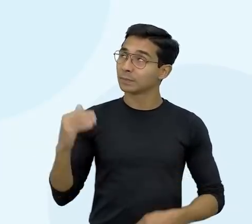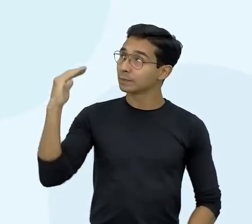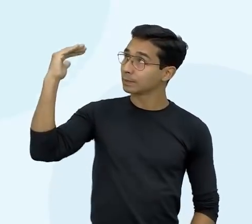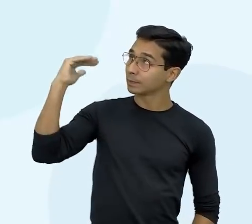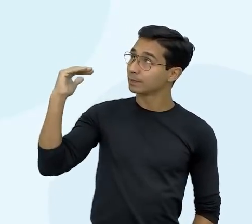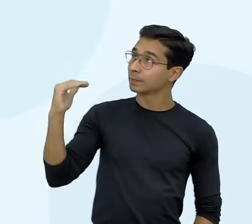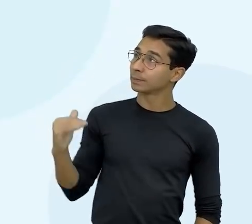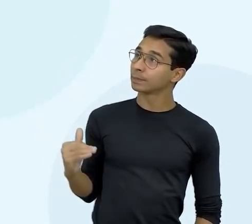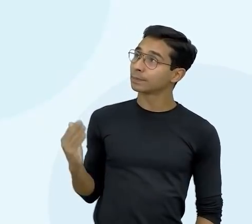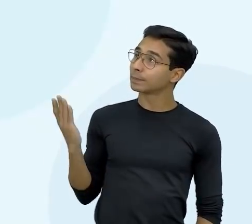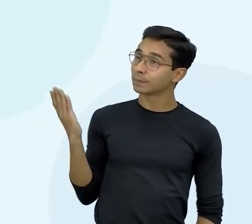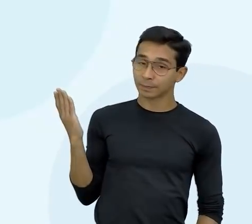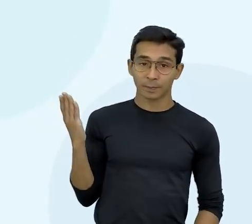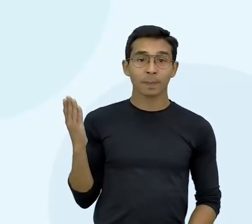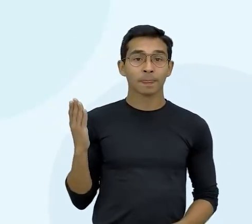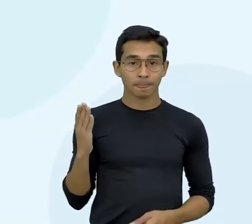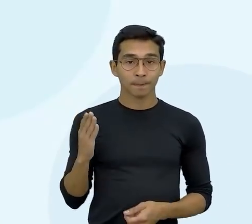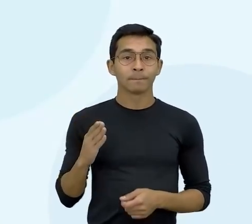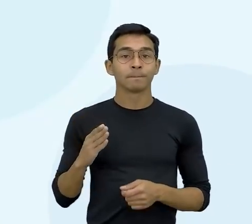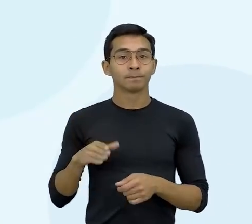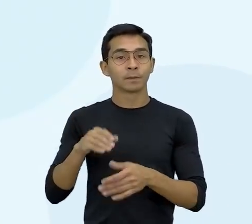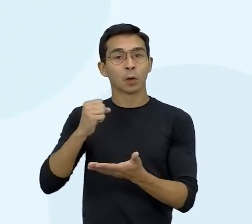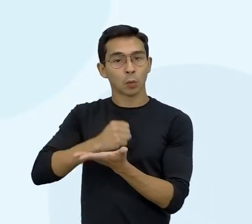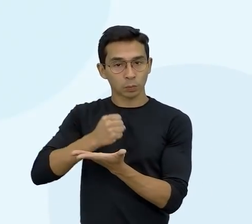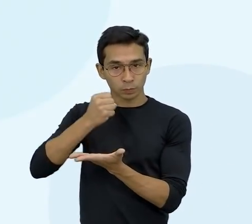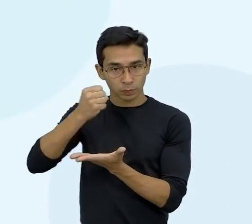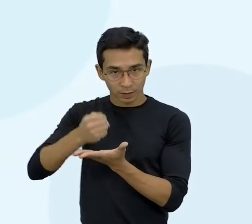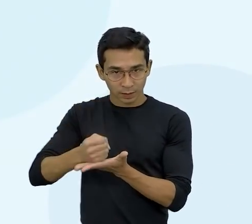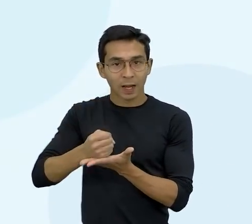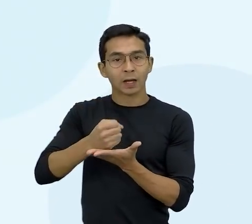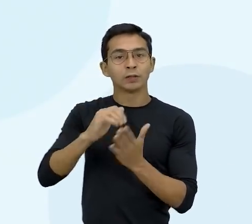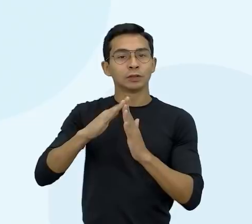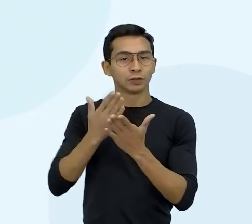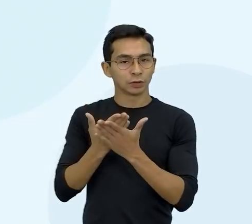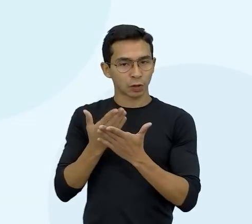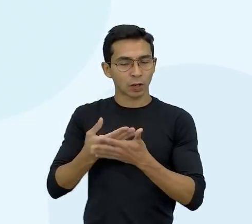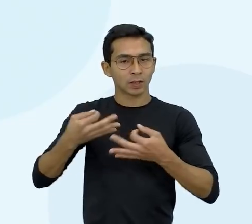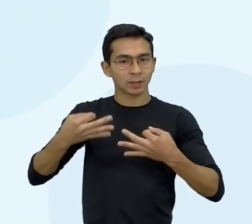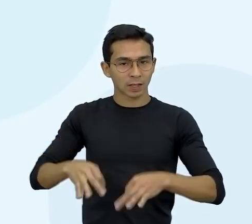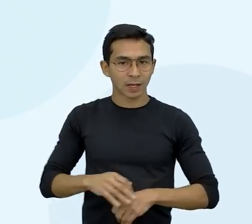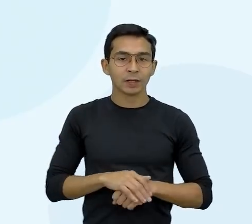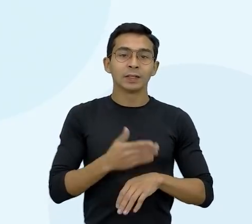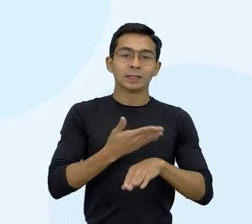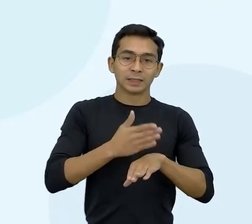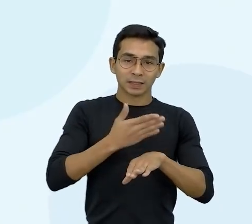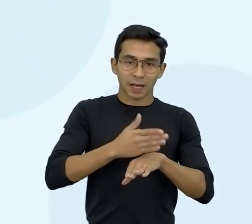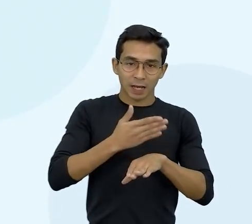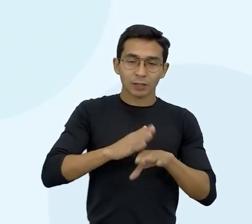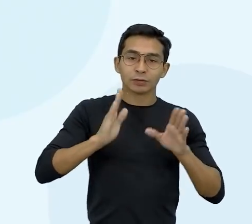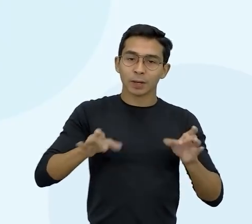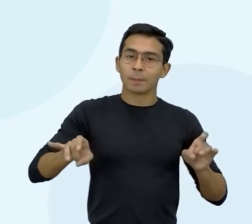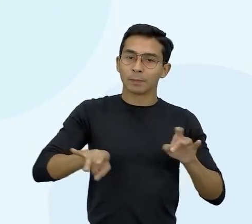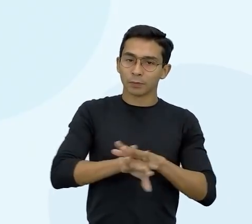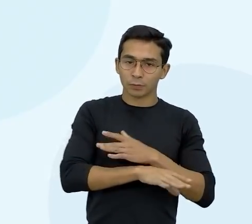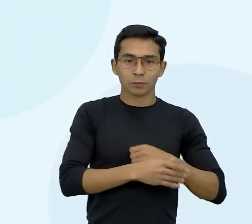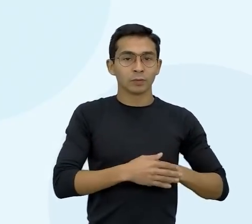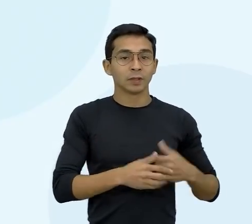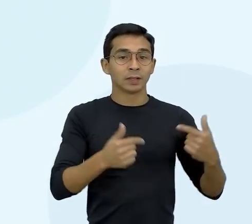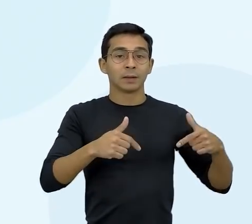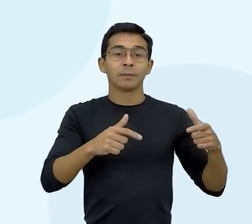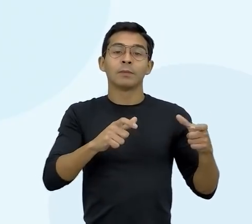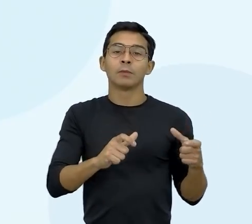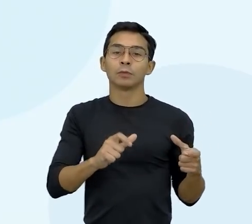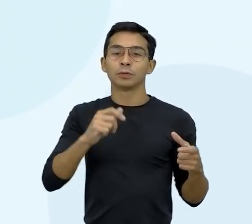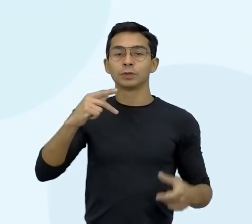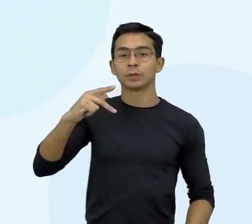da rede, ter finalizado o estágio probatório, ter disponibilidade para trabalhar presencialmente no bairro de Perdizes, onde